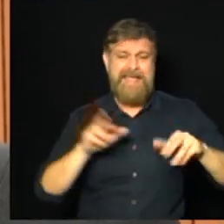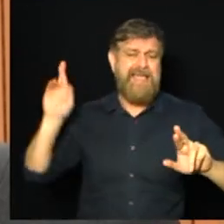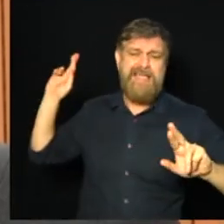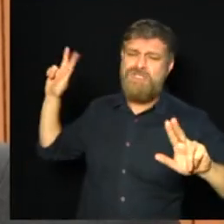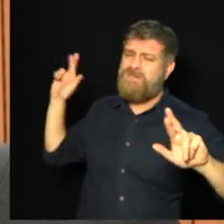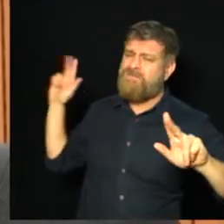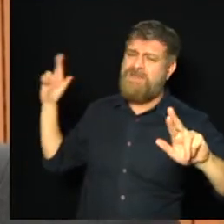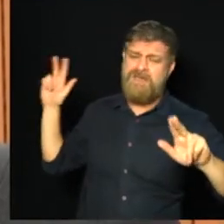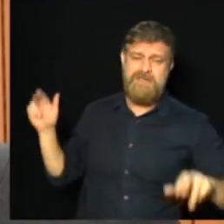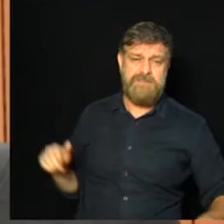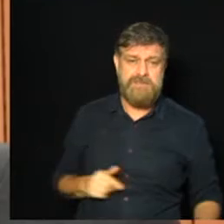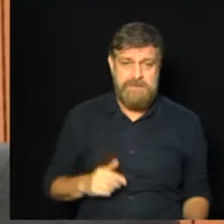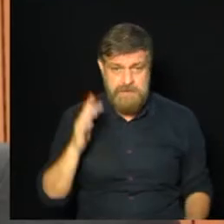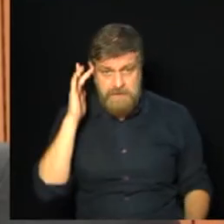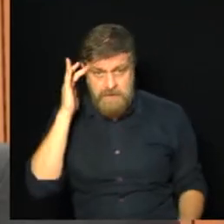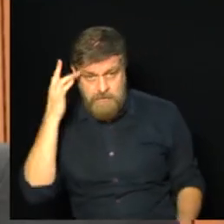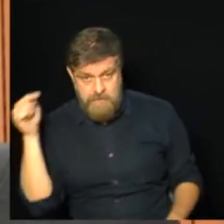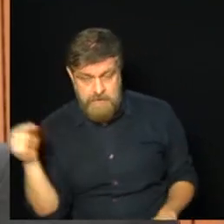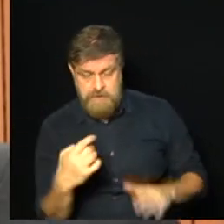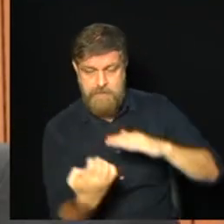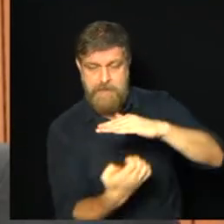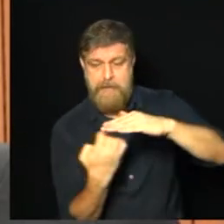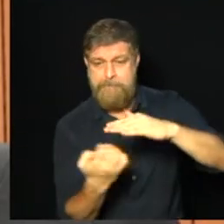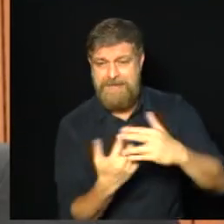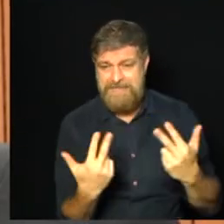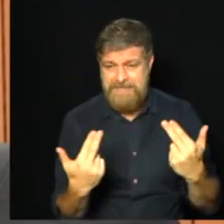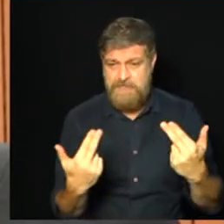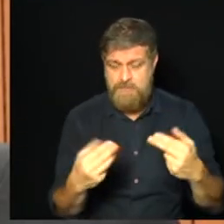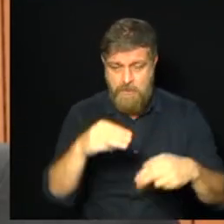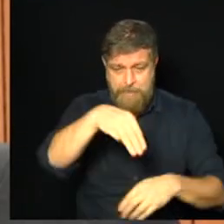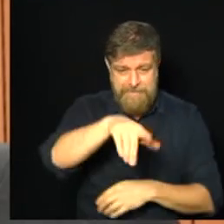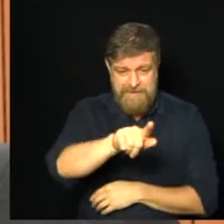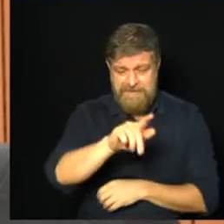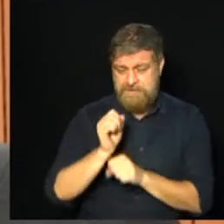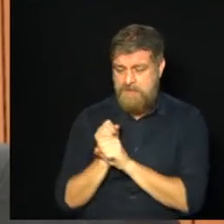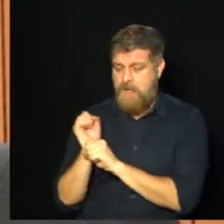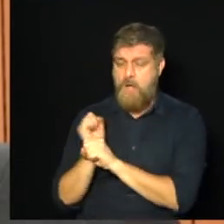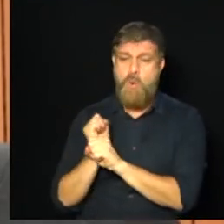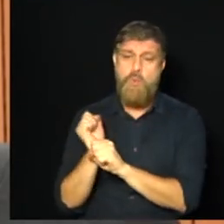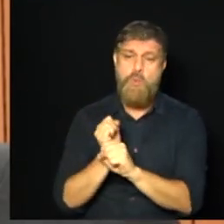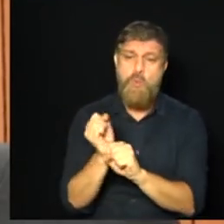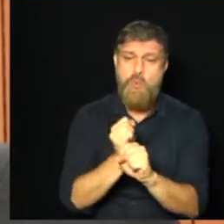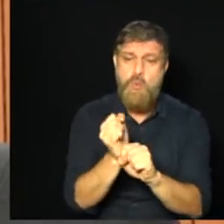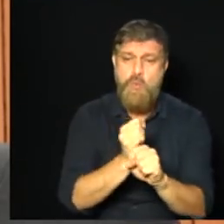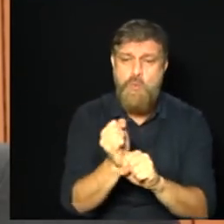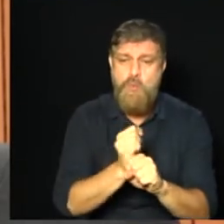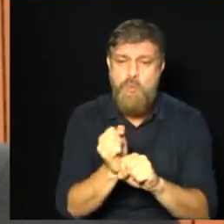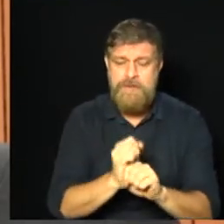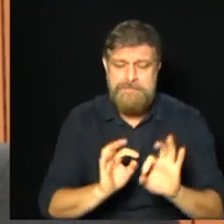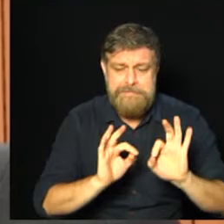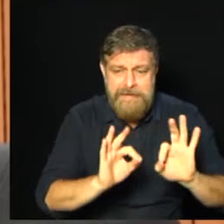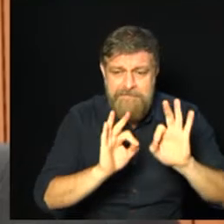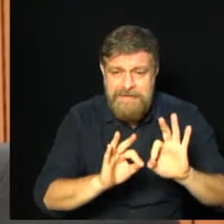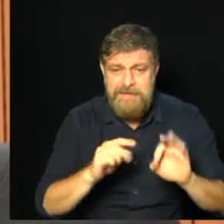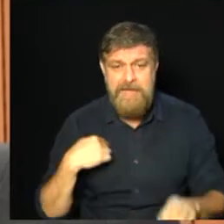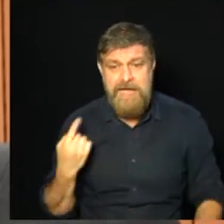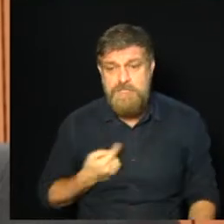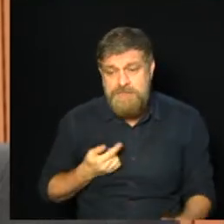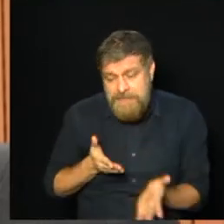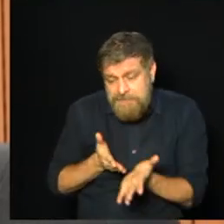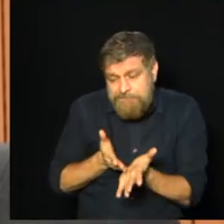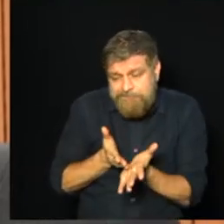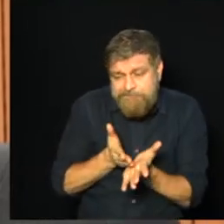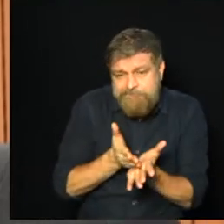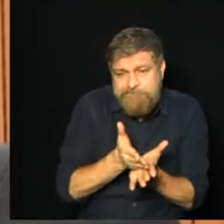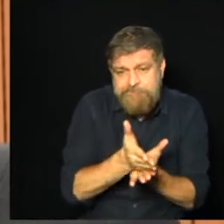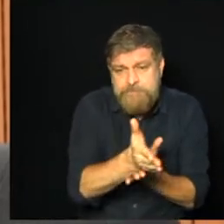eu acho que uma autarquia desse porte vai levar alguns anos para ser consolidada. E nós estamos no meio do caminho.